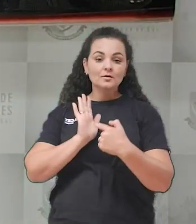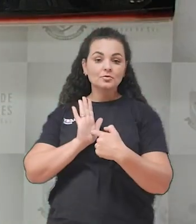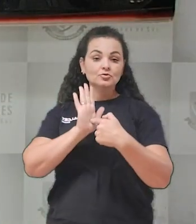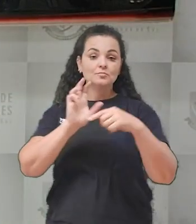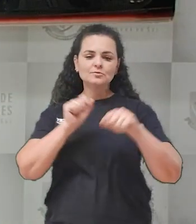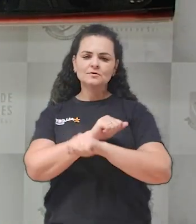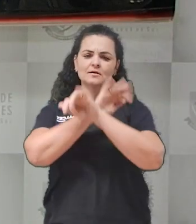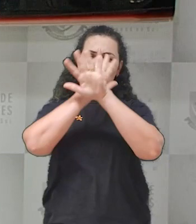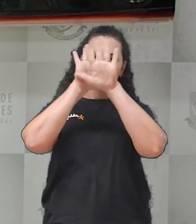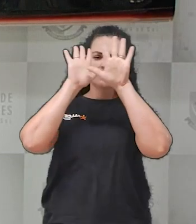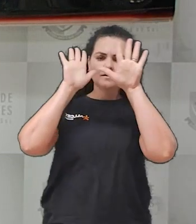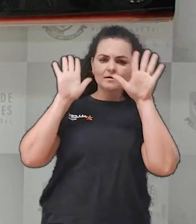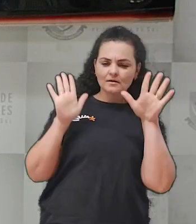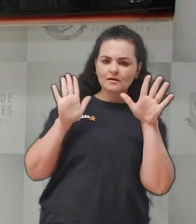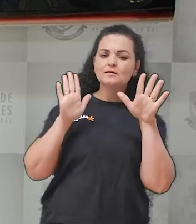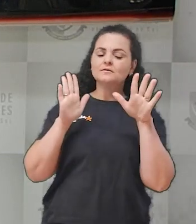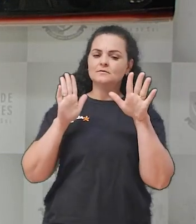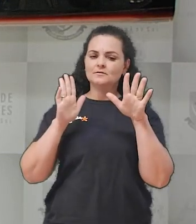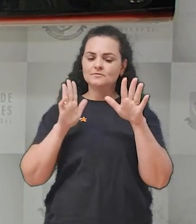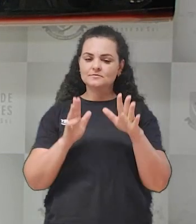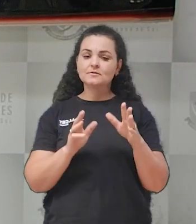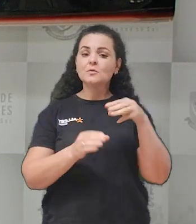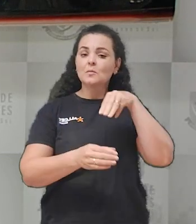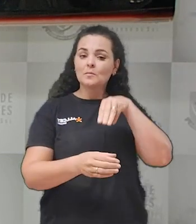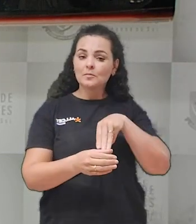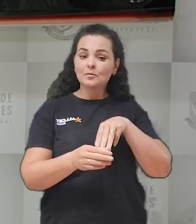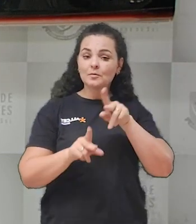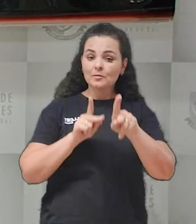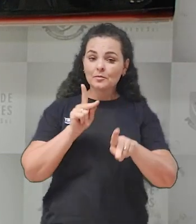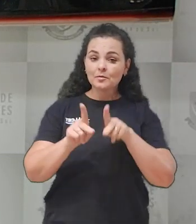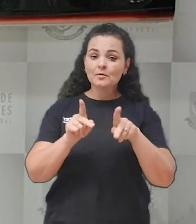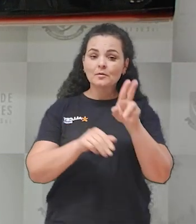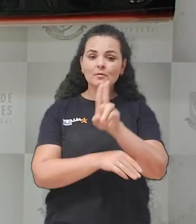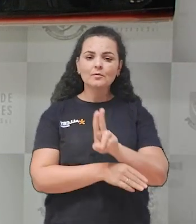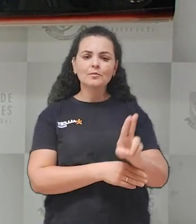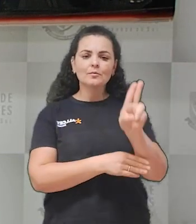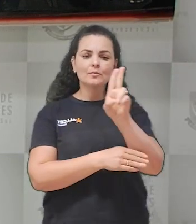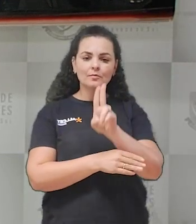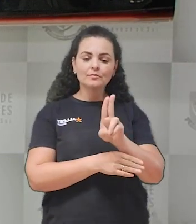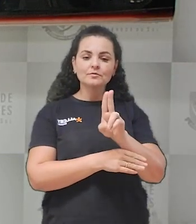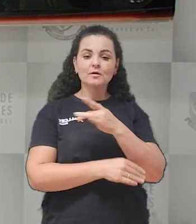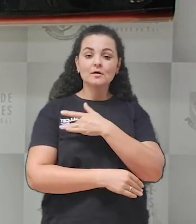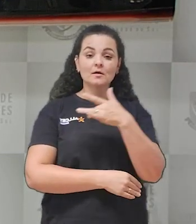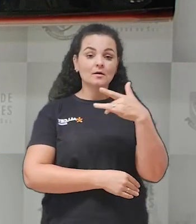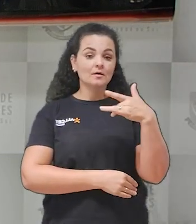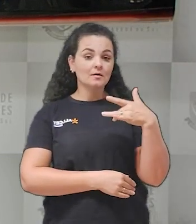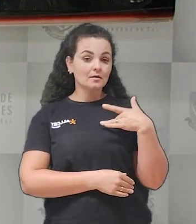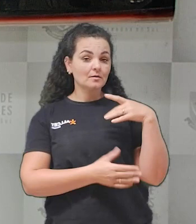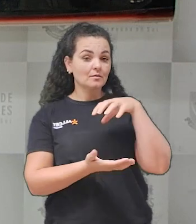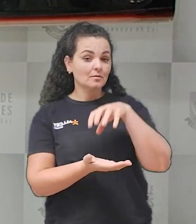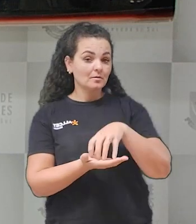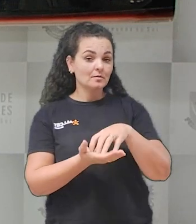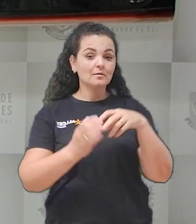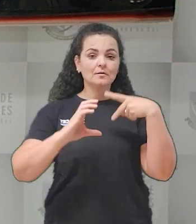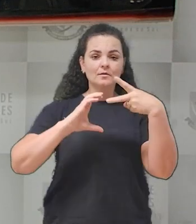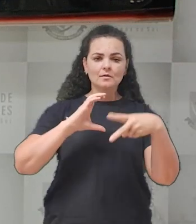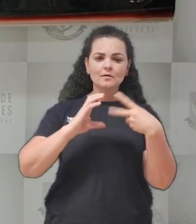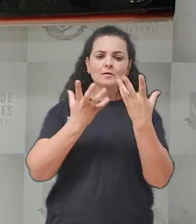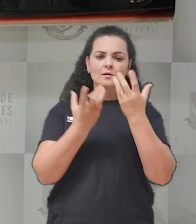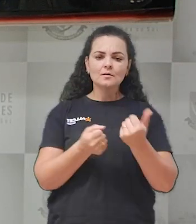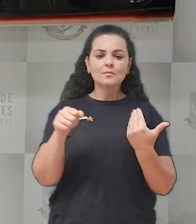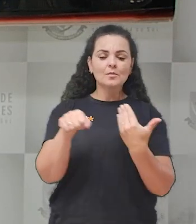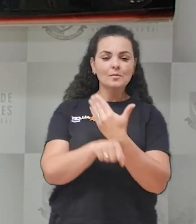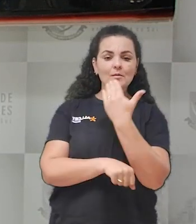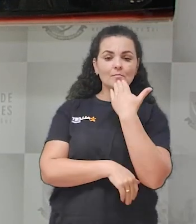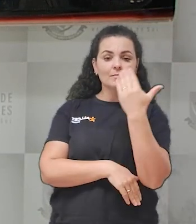com o intuito de trazer mais transparência e comodidade para os munícipes que utiliza o sistema único de saúde a câmara de